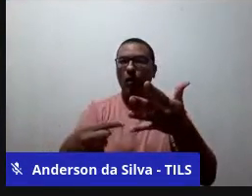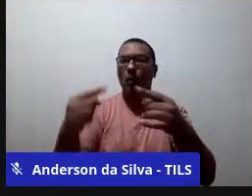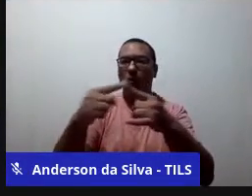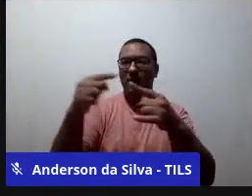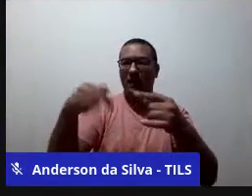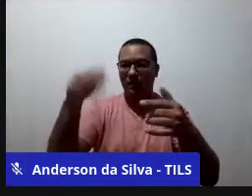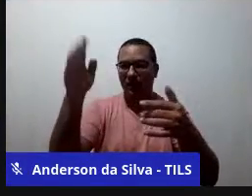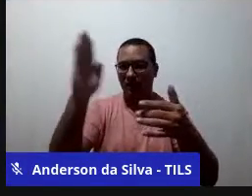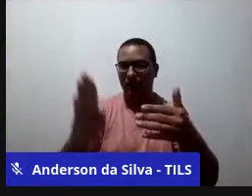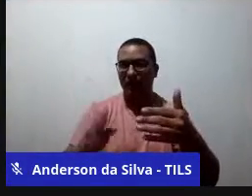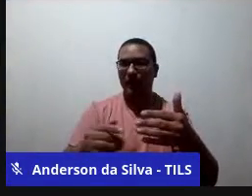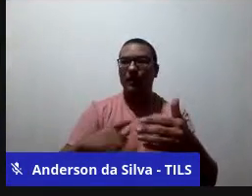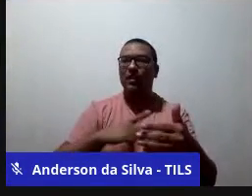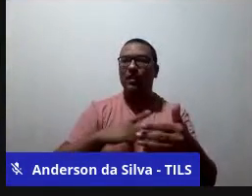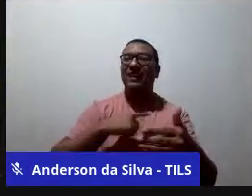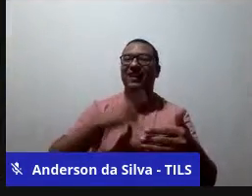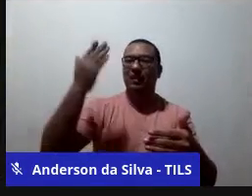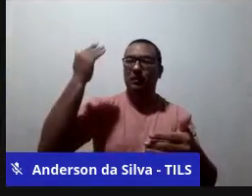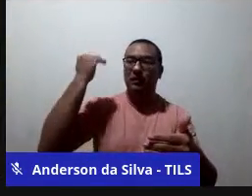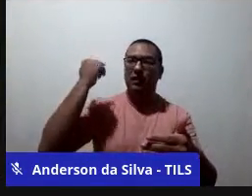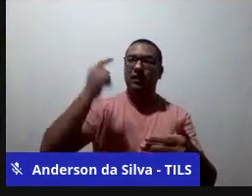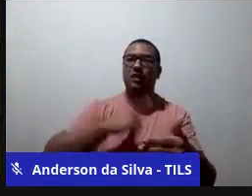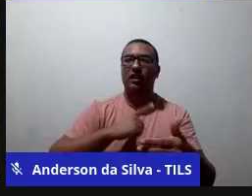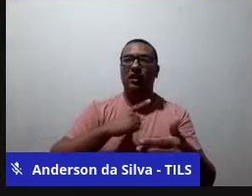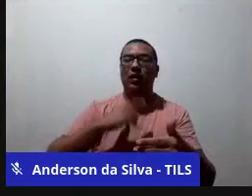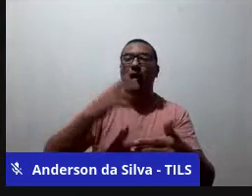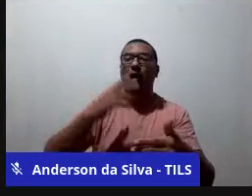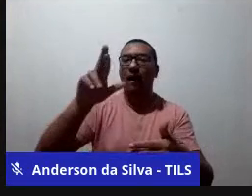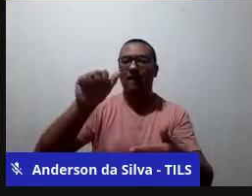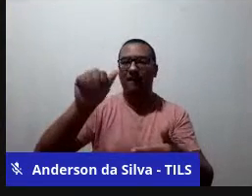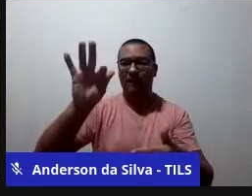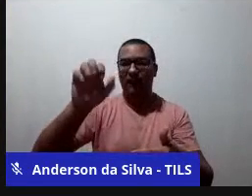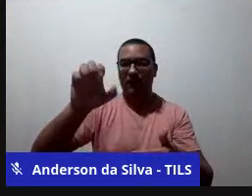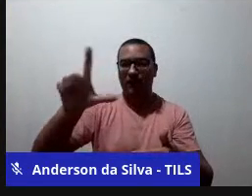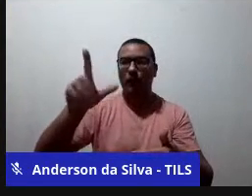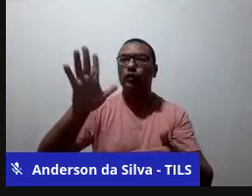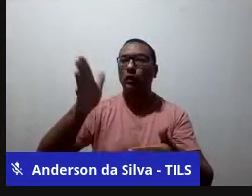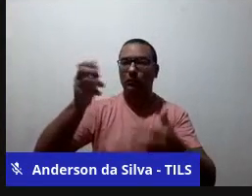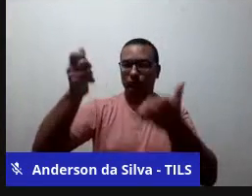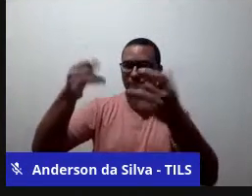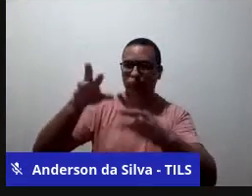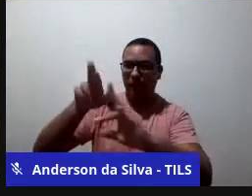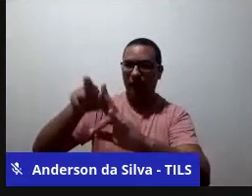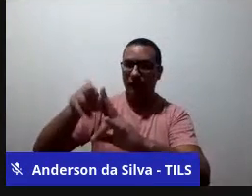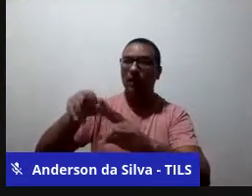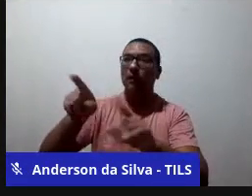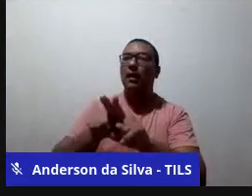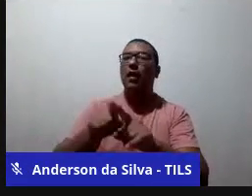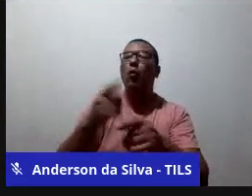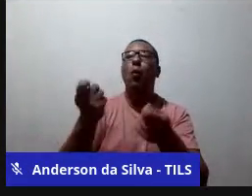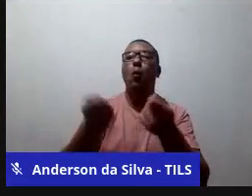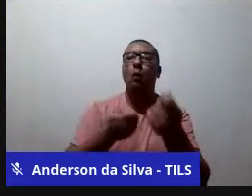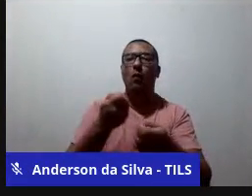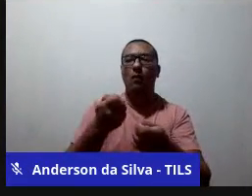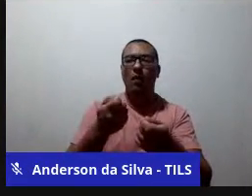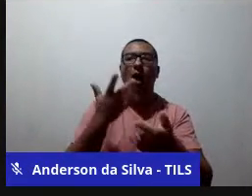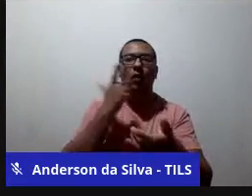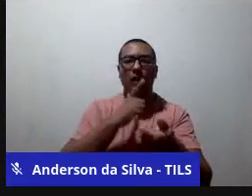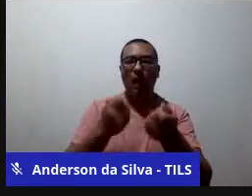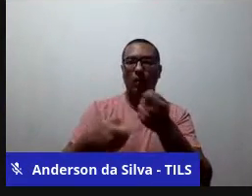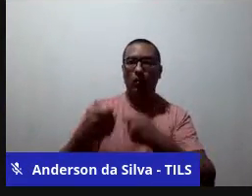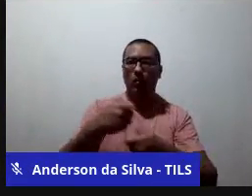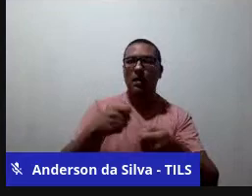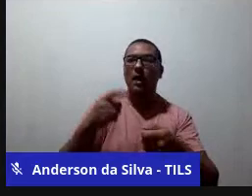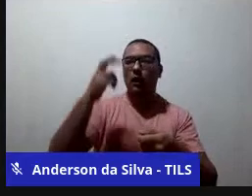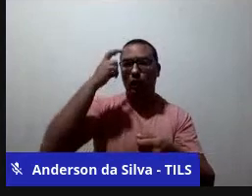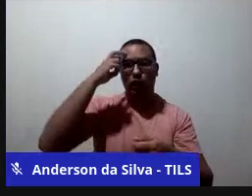vinha, e, de certa forma, o professor Rafael já fez referência, que é uma economia inteligente, quer dizer, eu tenho que